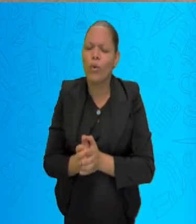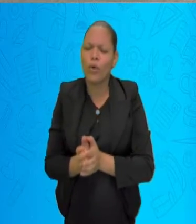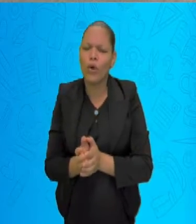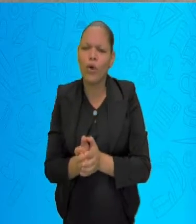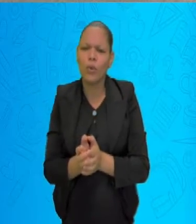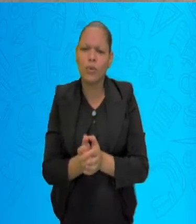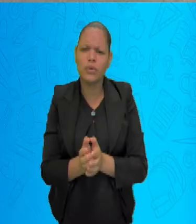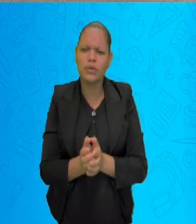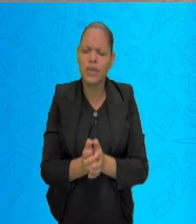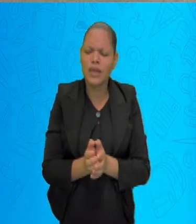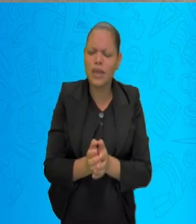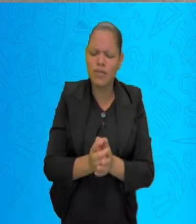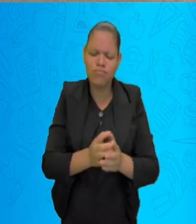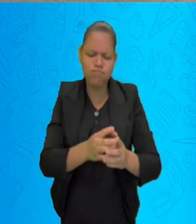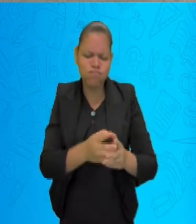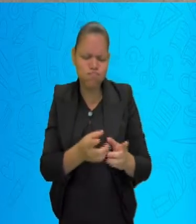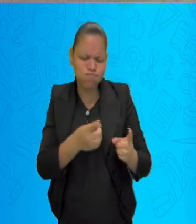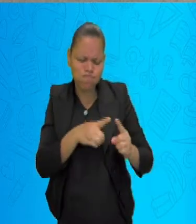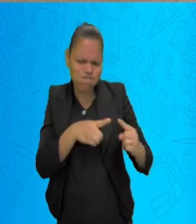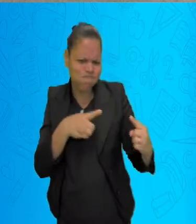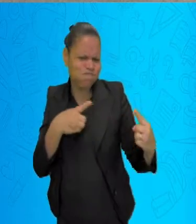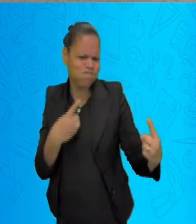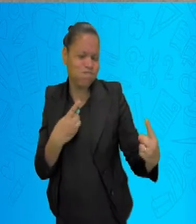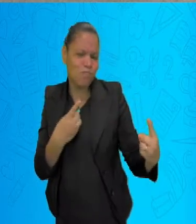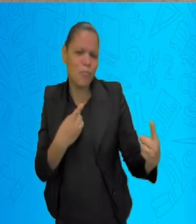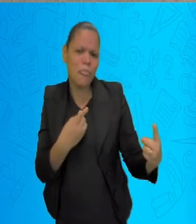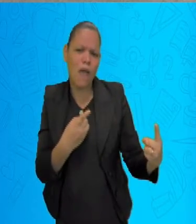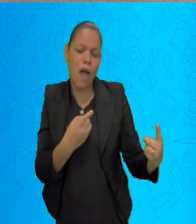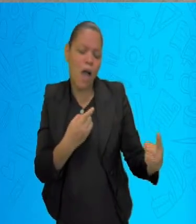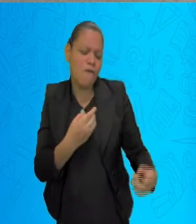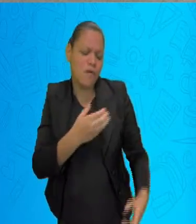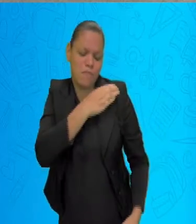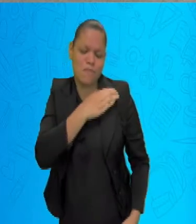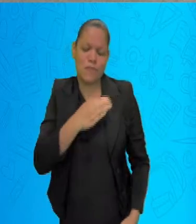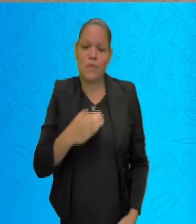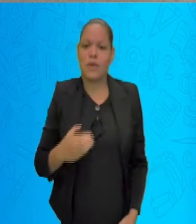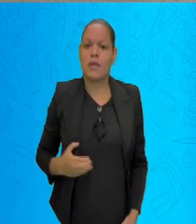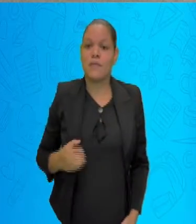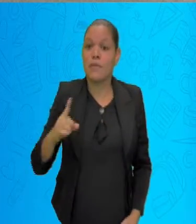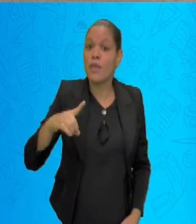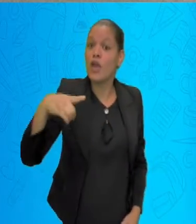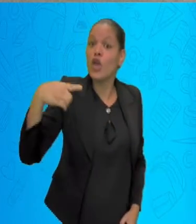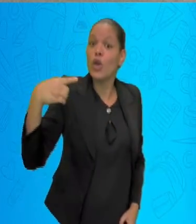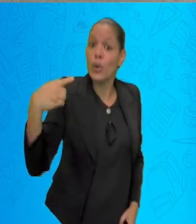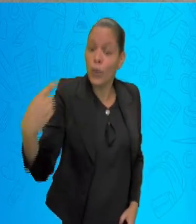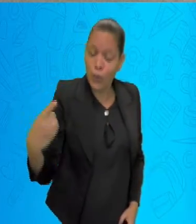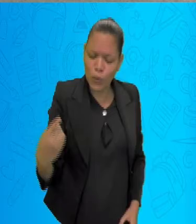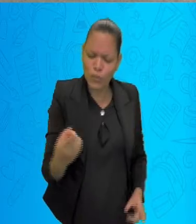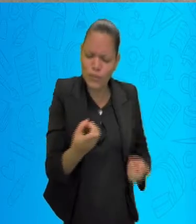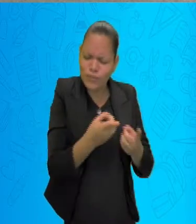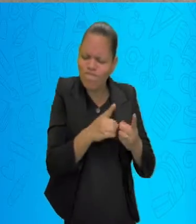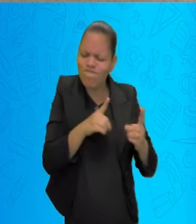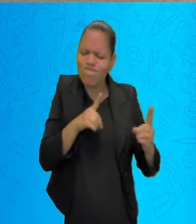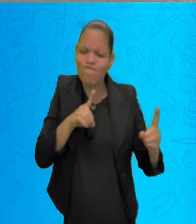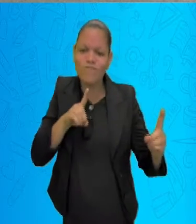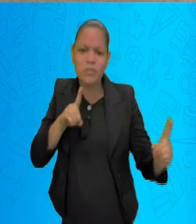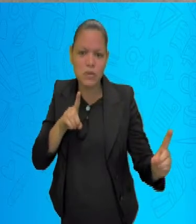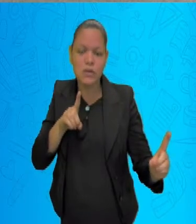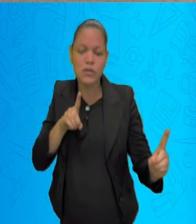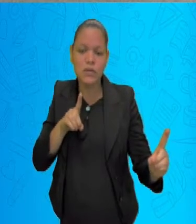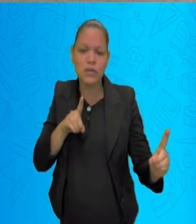e com outros que eram defensores da implantação de uma monarquia, que eram